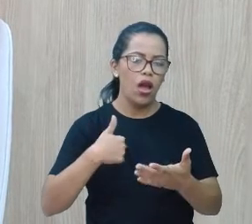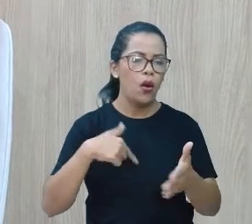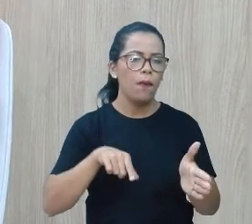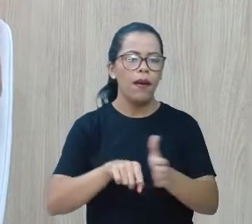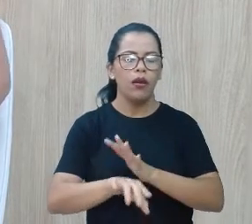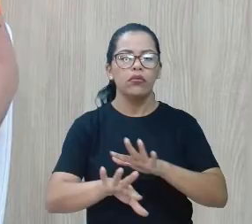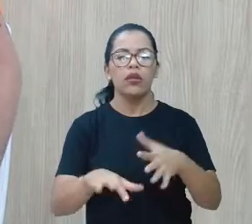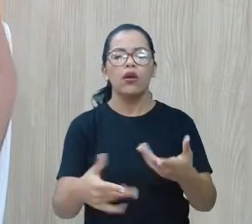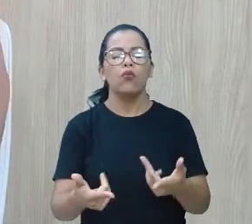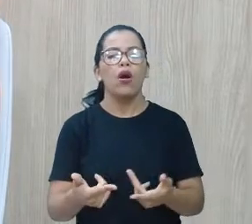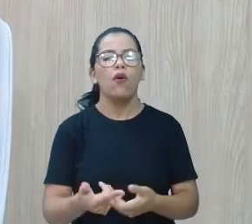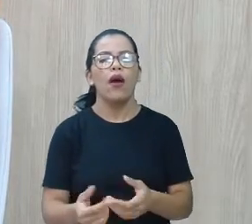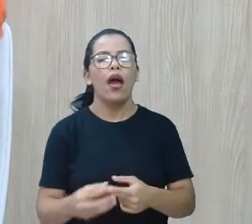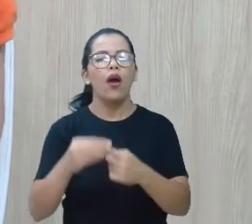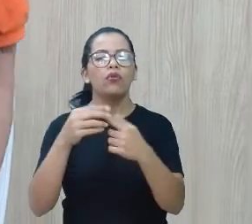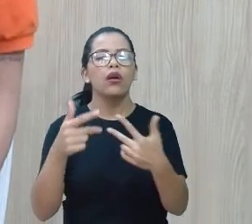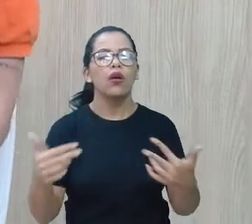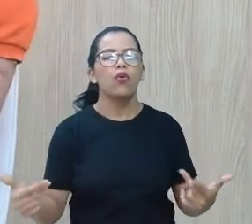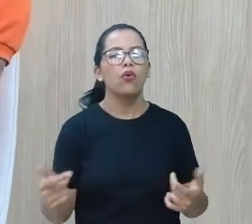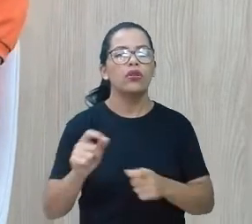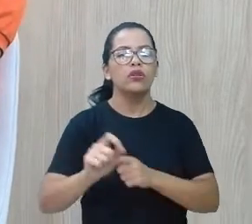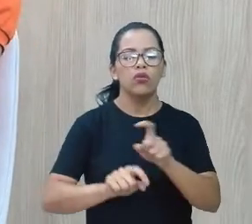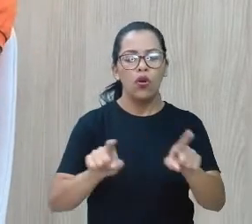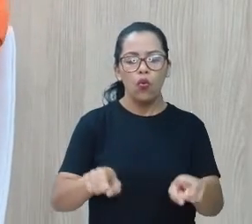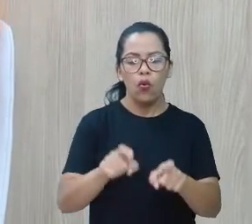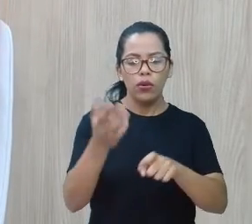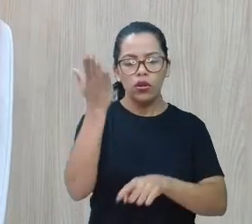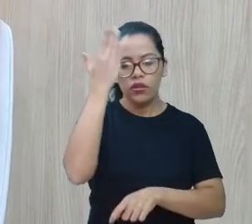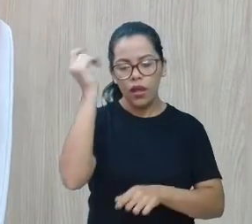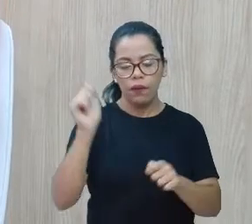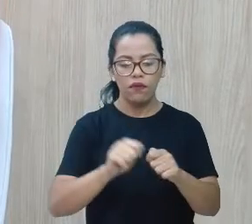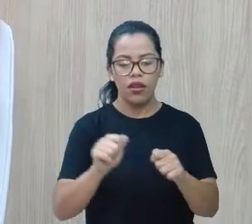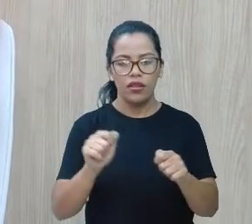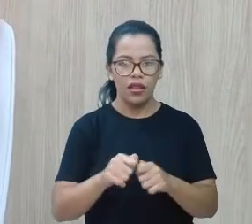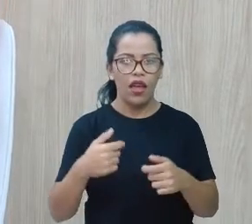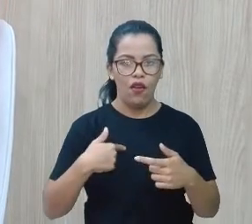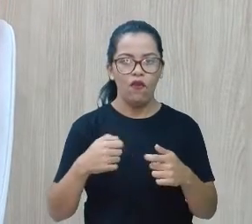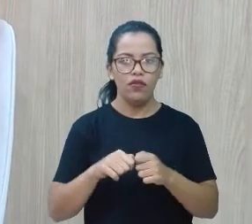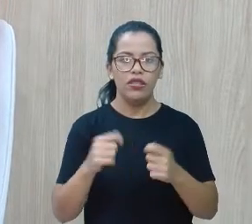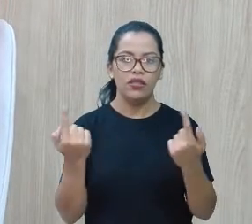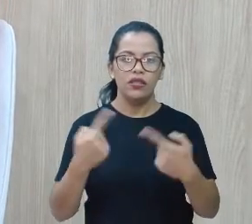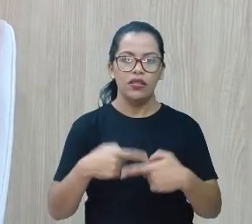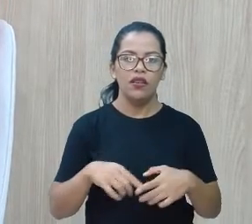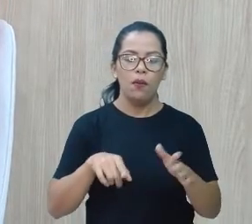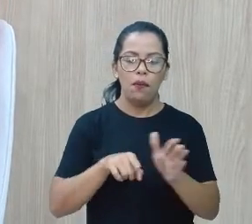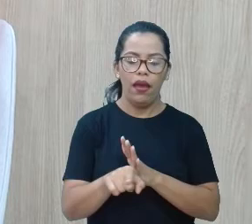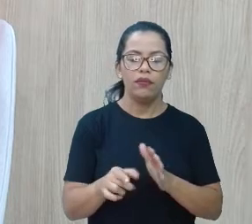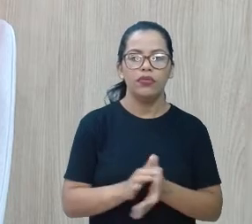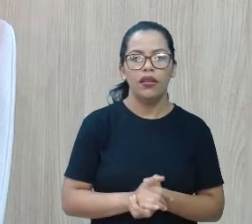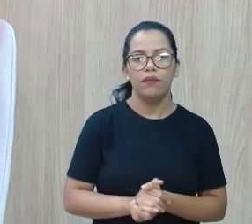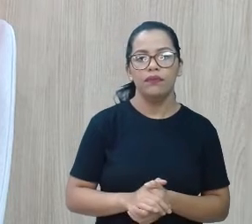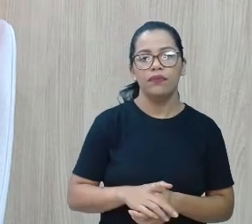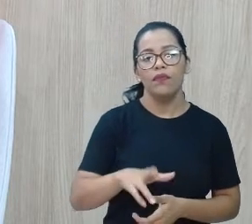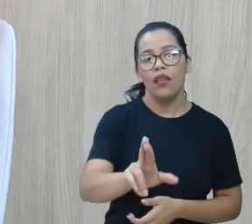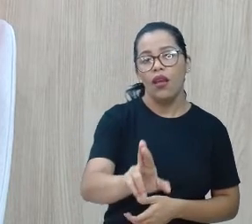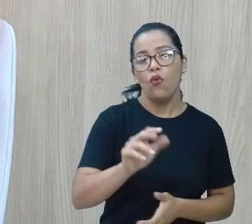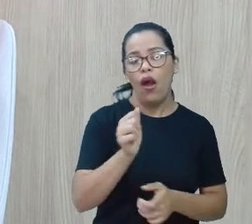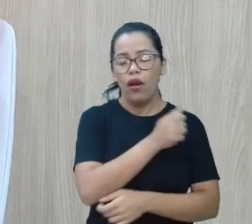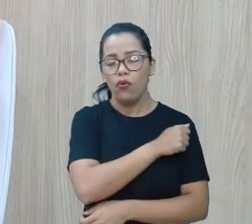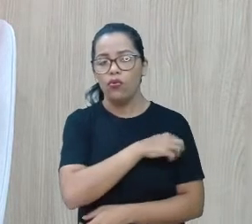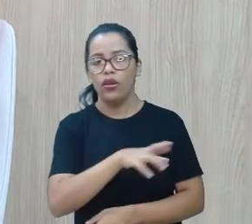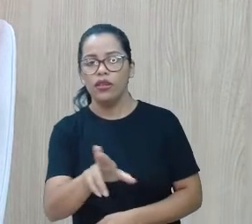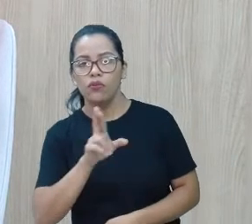a única coisa que um computador sabe fazer. O desafio foi esse, né? E aí o Saulo foi respondendo aqui, dizendo que sabe